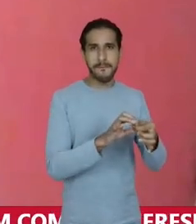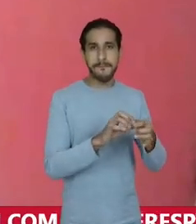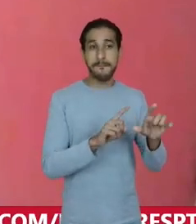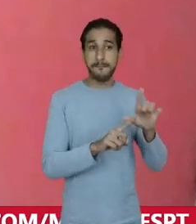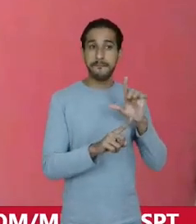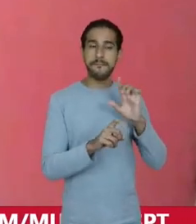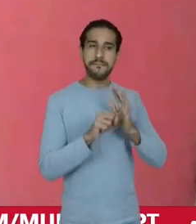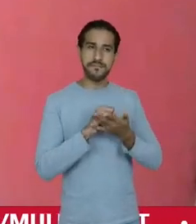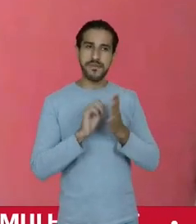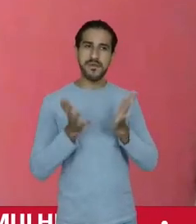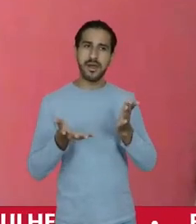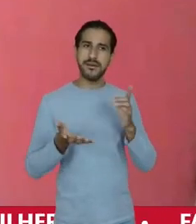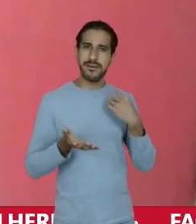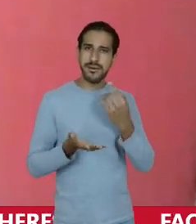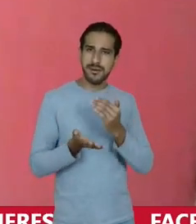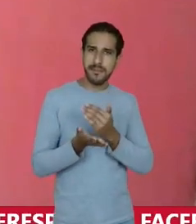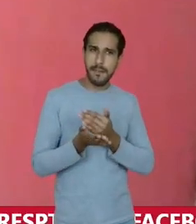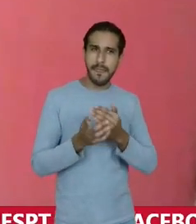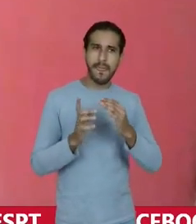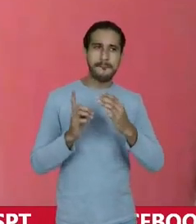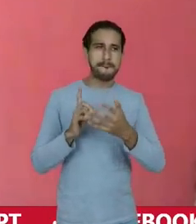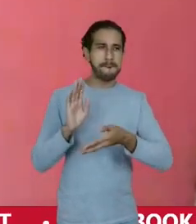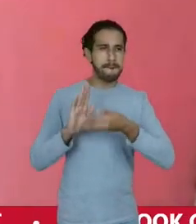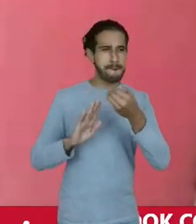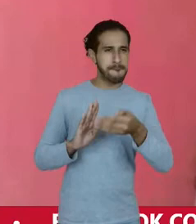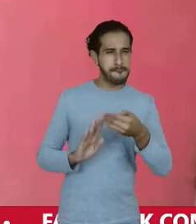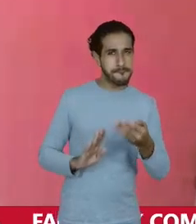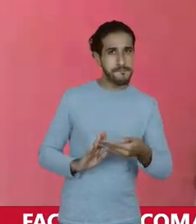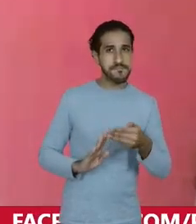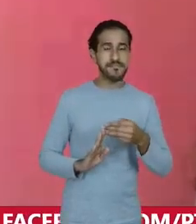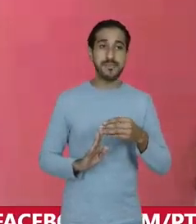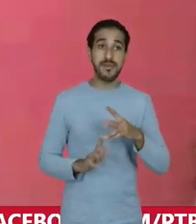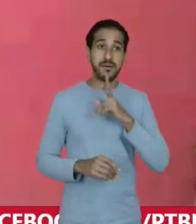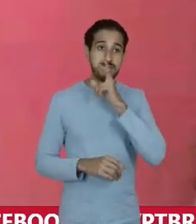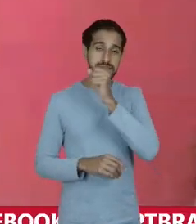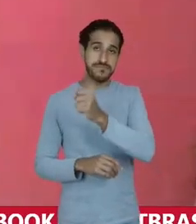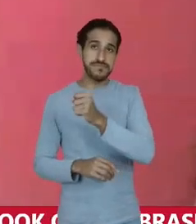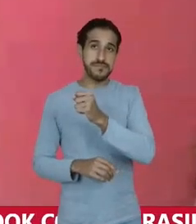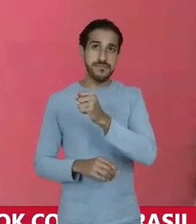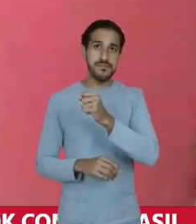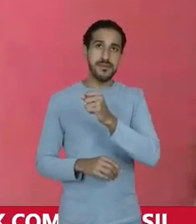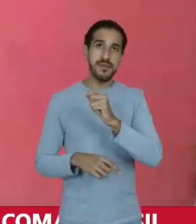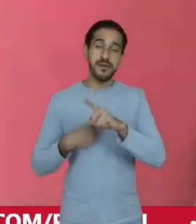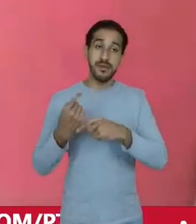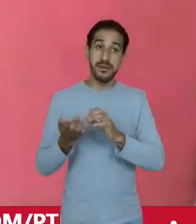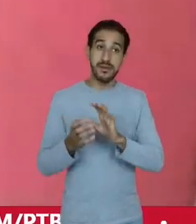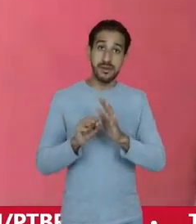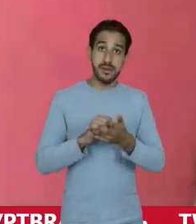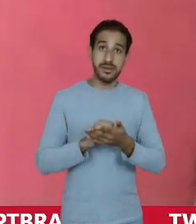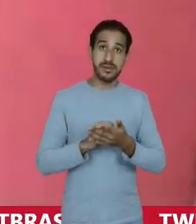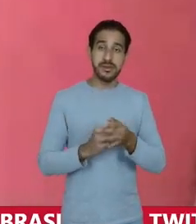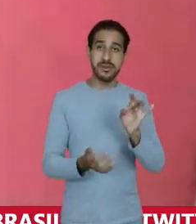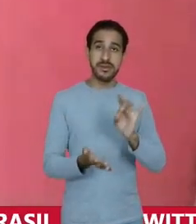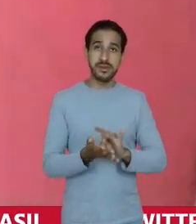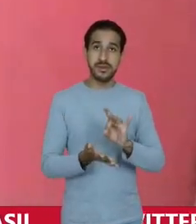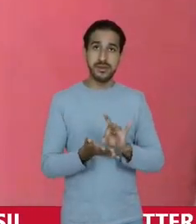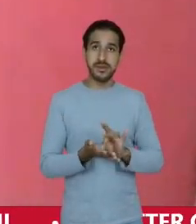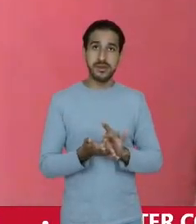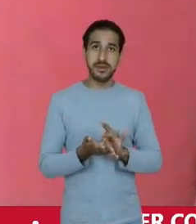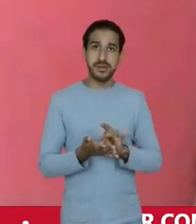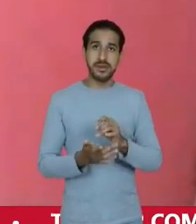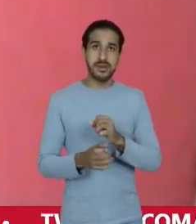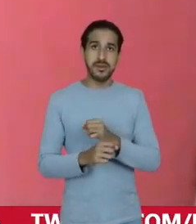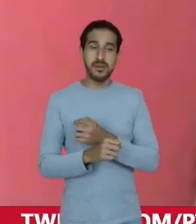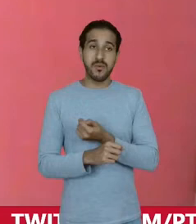mesmo da pandemia a gente já estava sofrendo um desmonte bem significativo e com a pandemia ficou realmente meio que